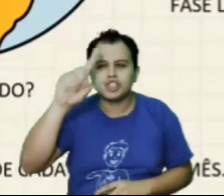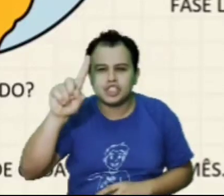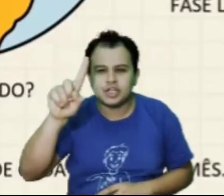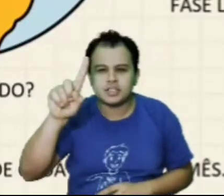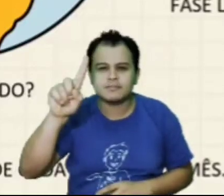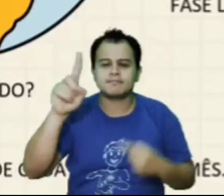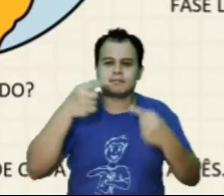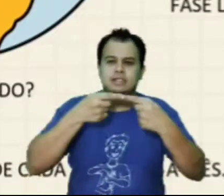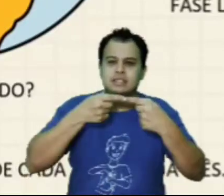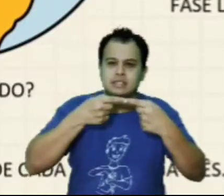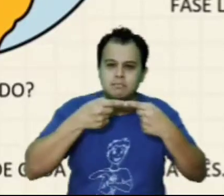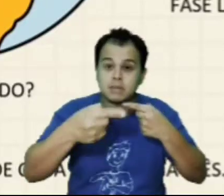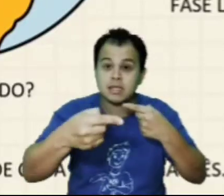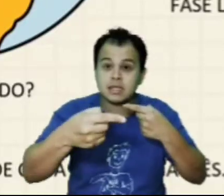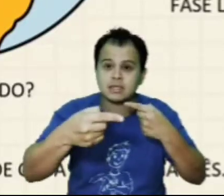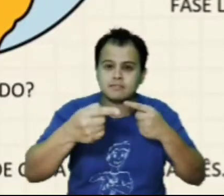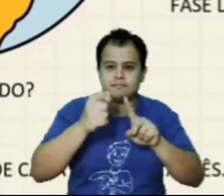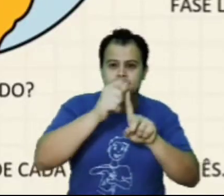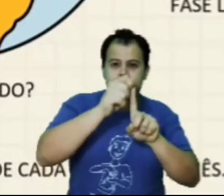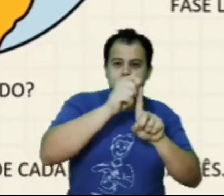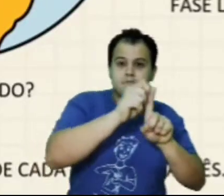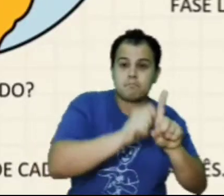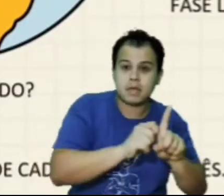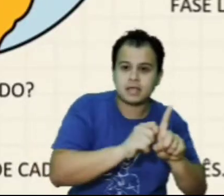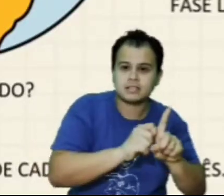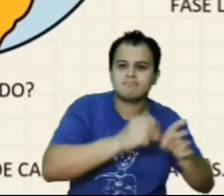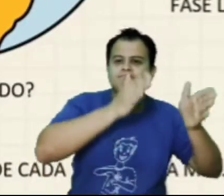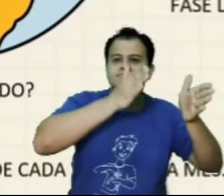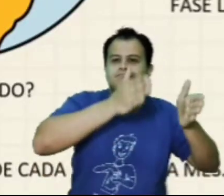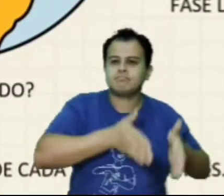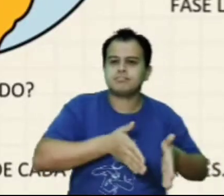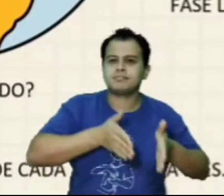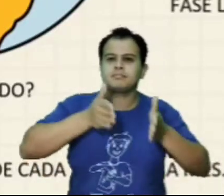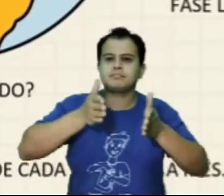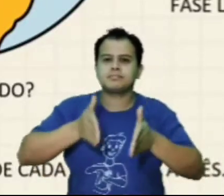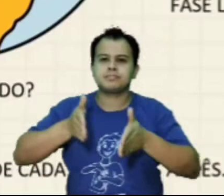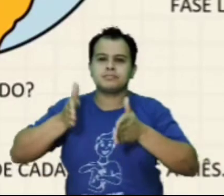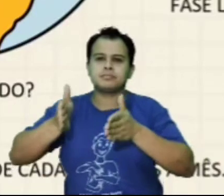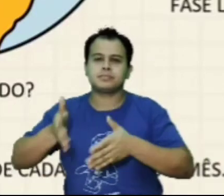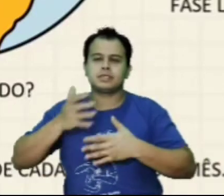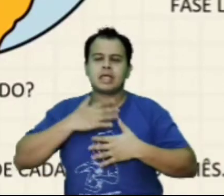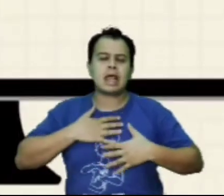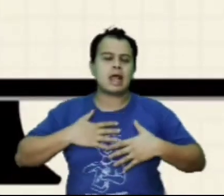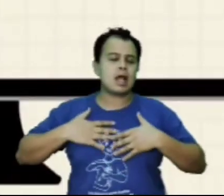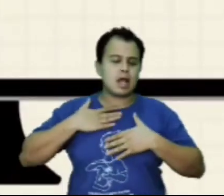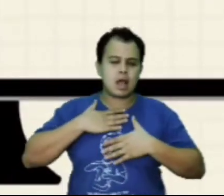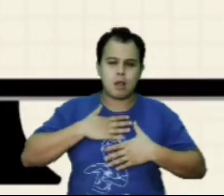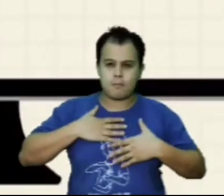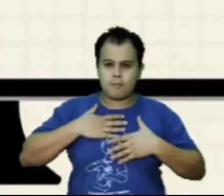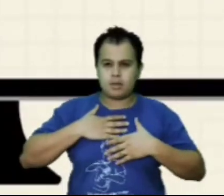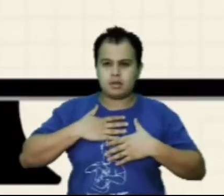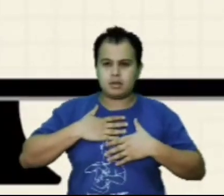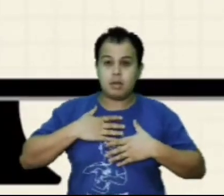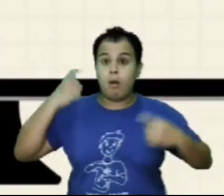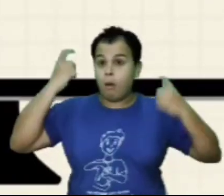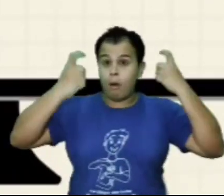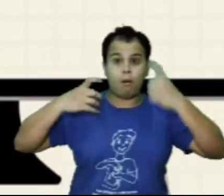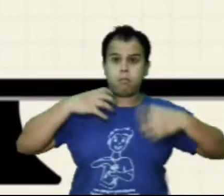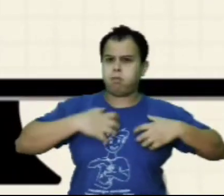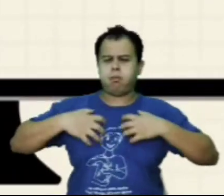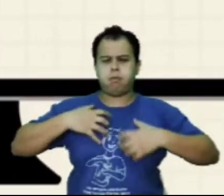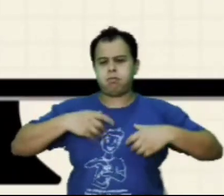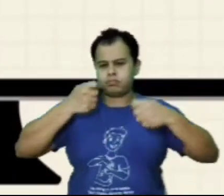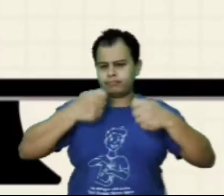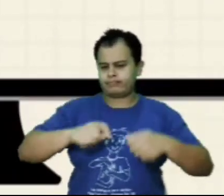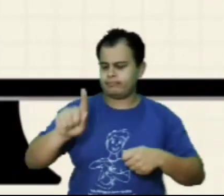cada vez, e a gente vai planejar mês a mês, com calma, com tranquilidade. E esse